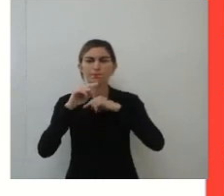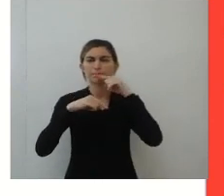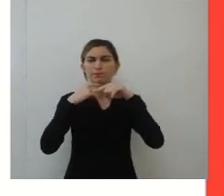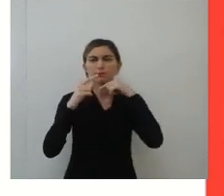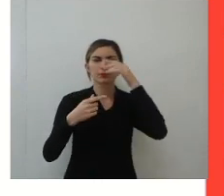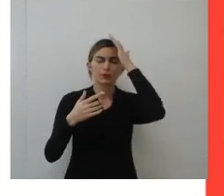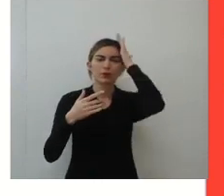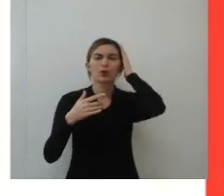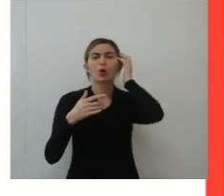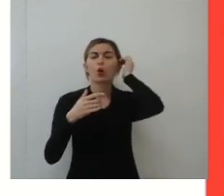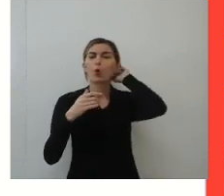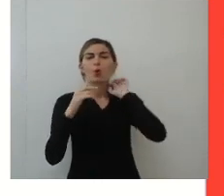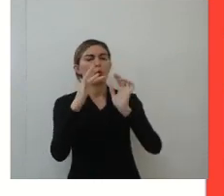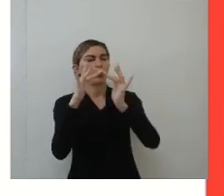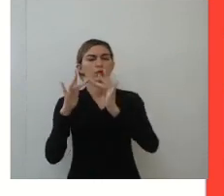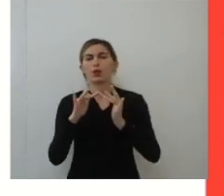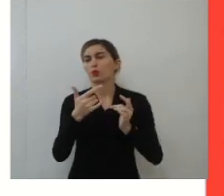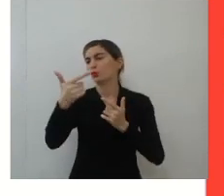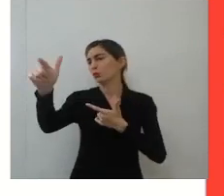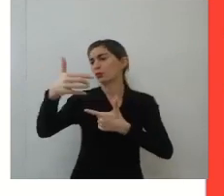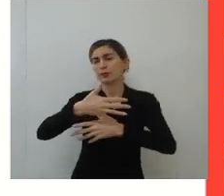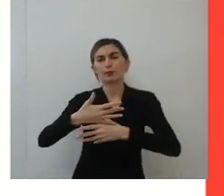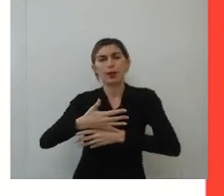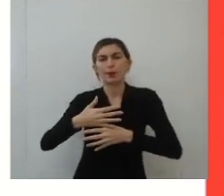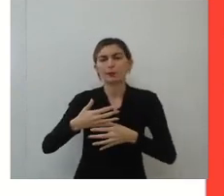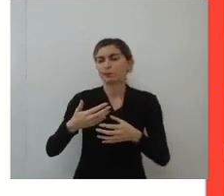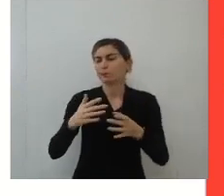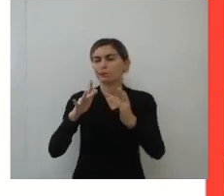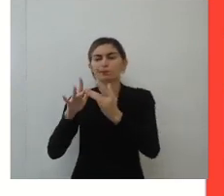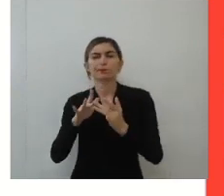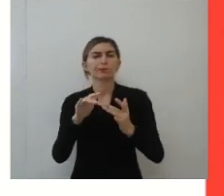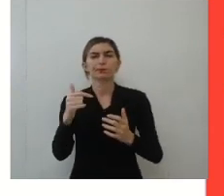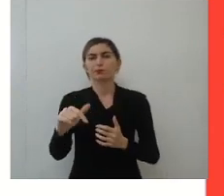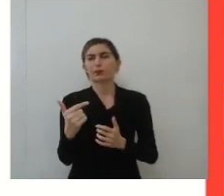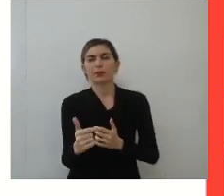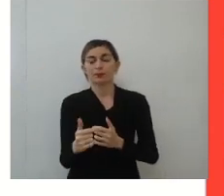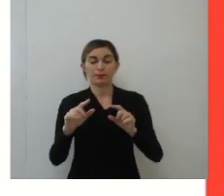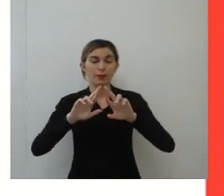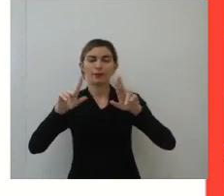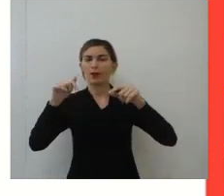ter contato com todas as outras. Diferente do que a gente vive